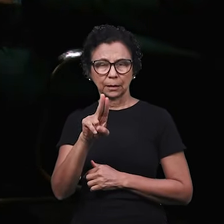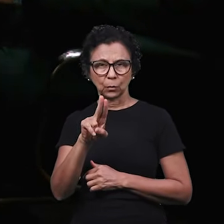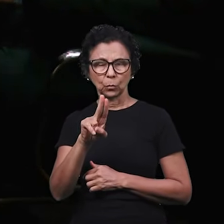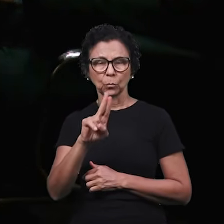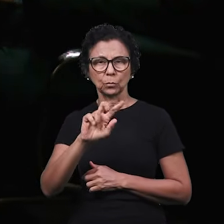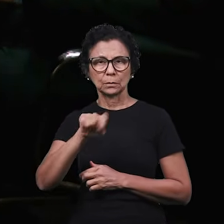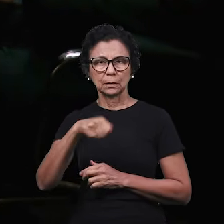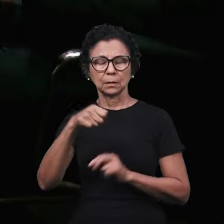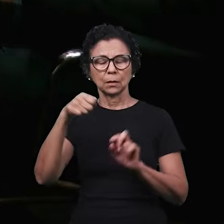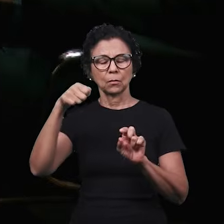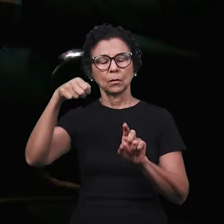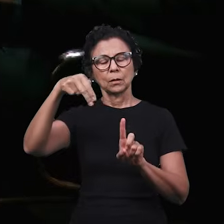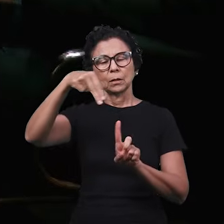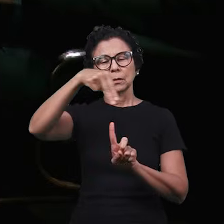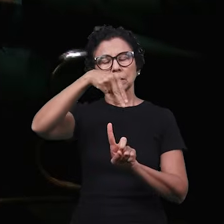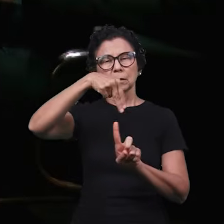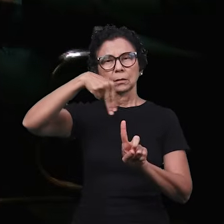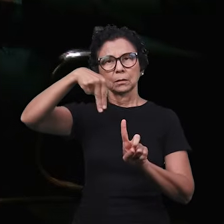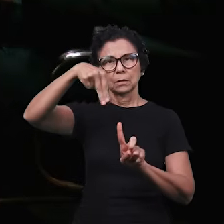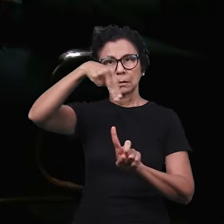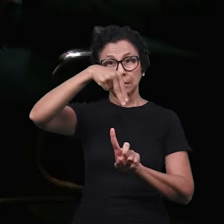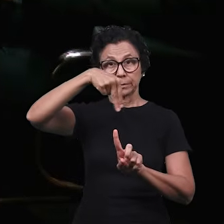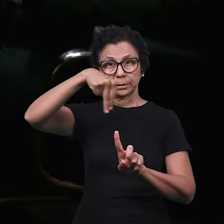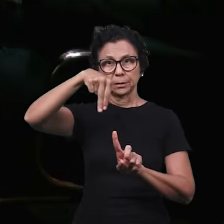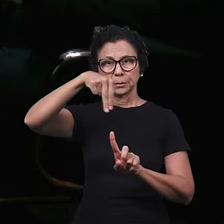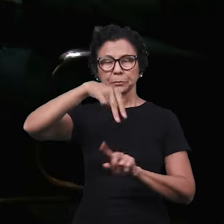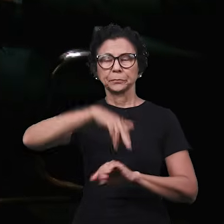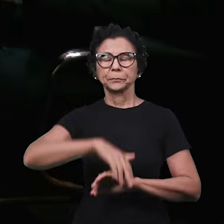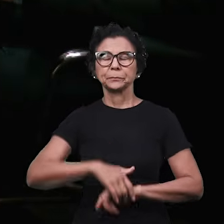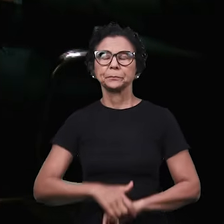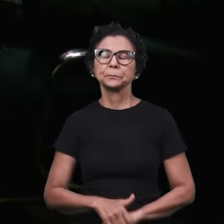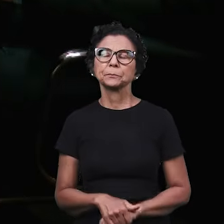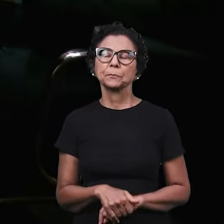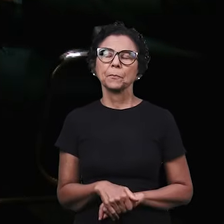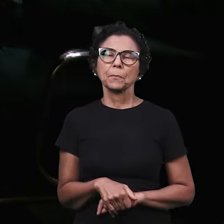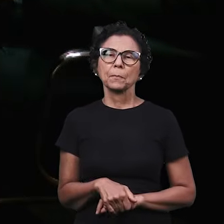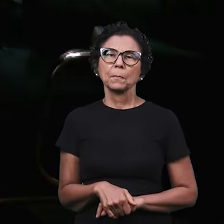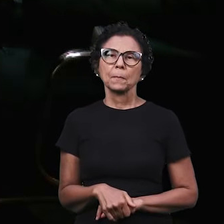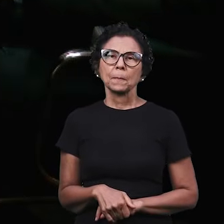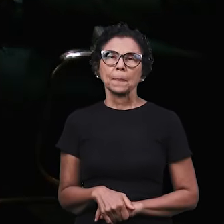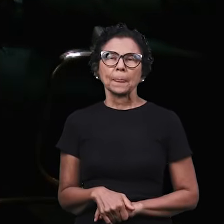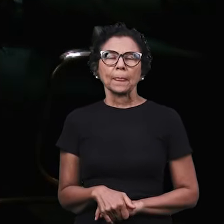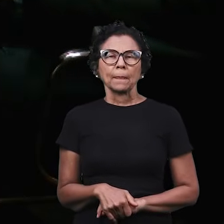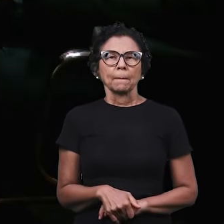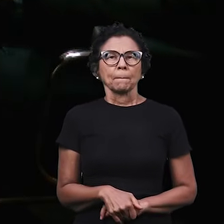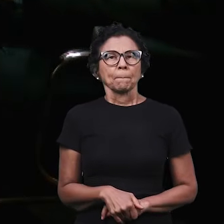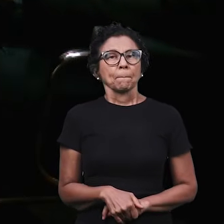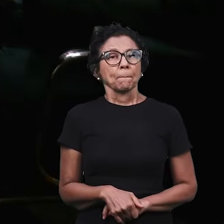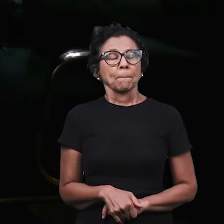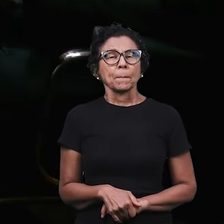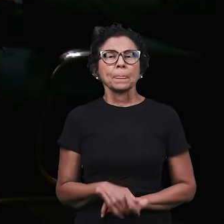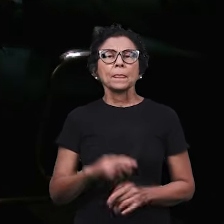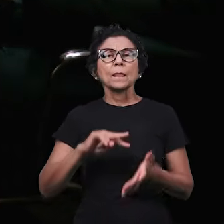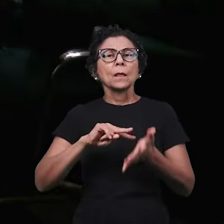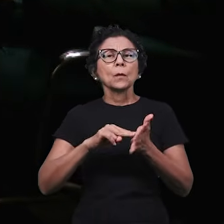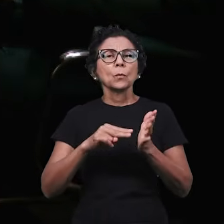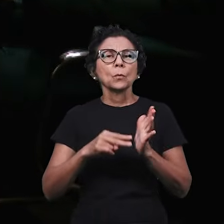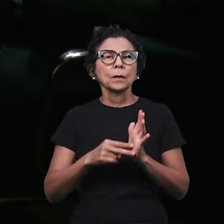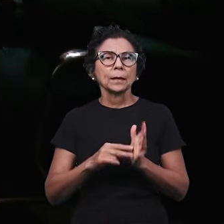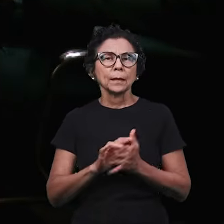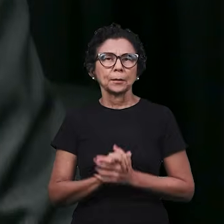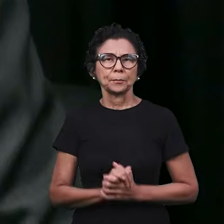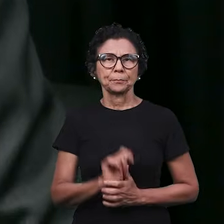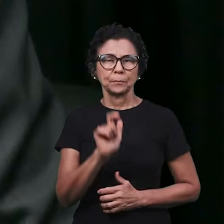Deus era esse chamado, como o próprio texto diz, para não se contaminar,